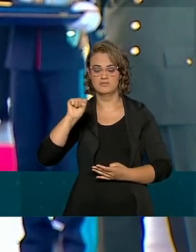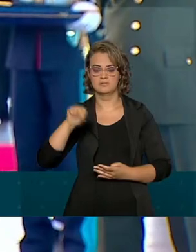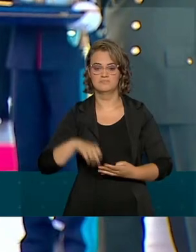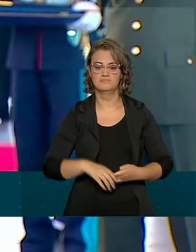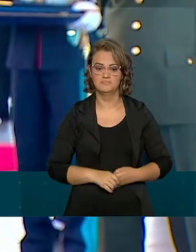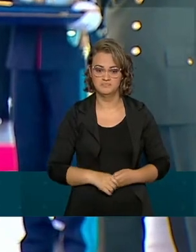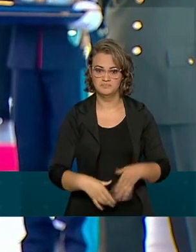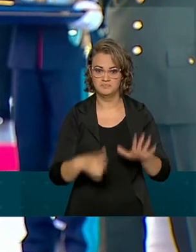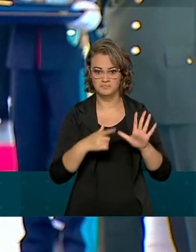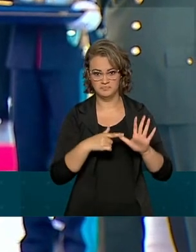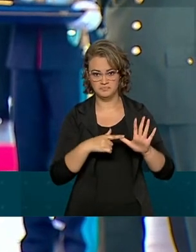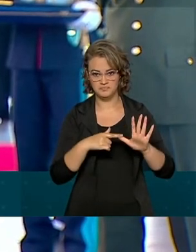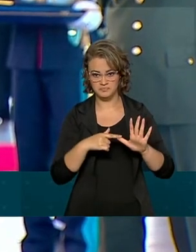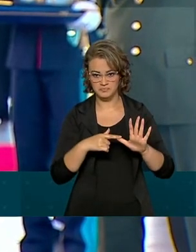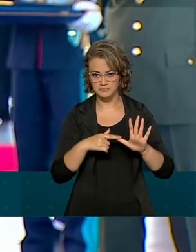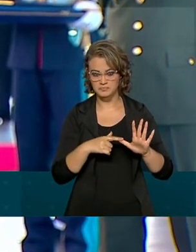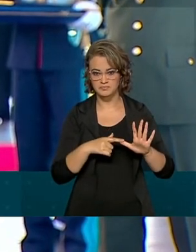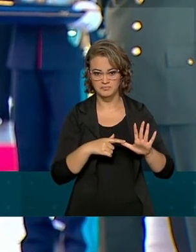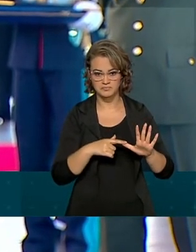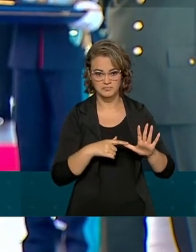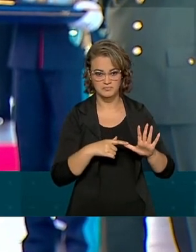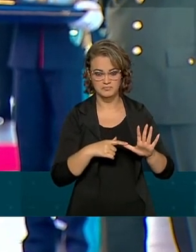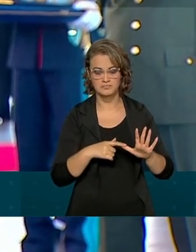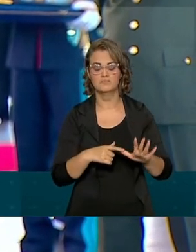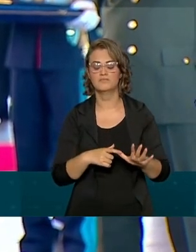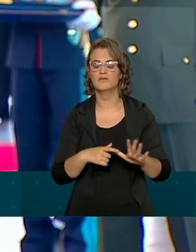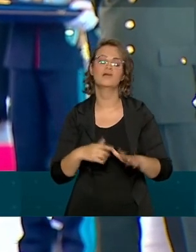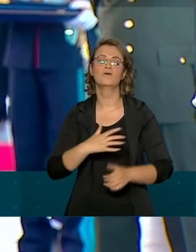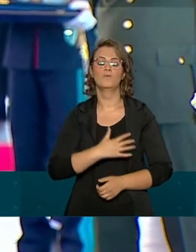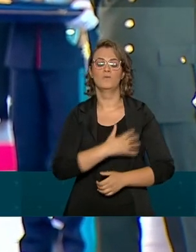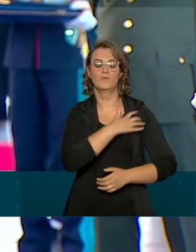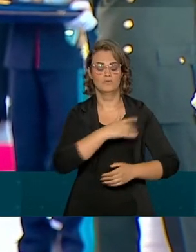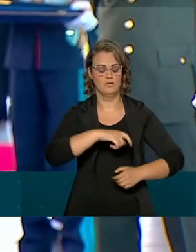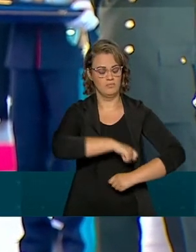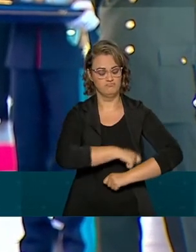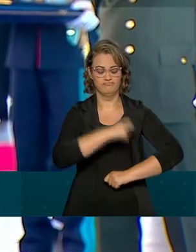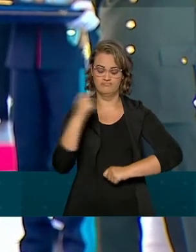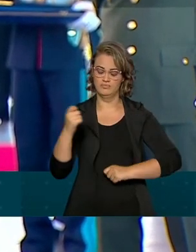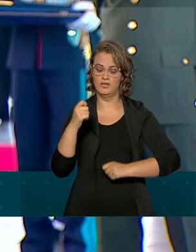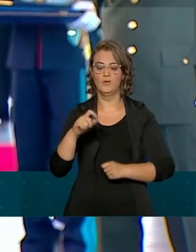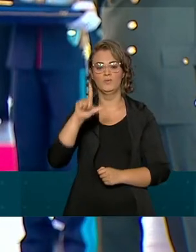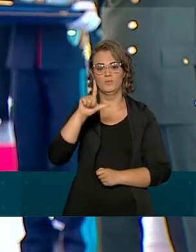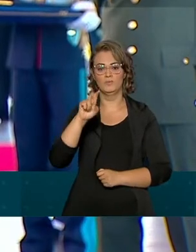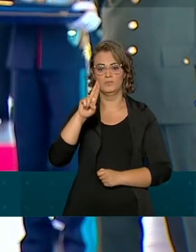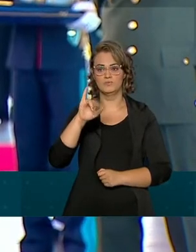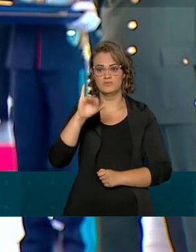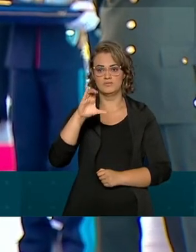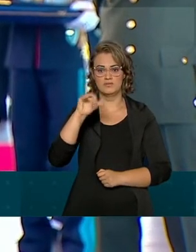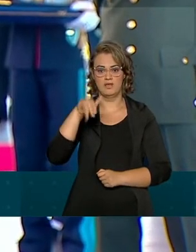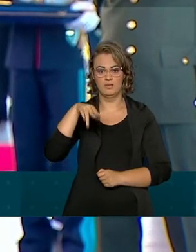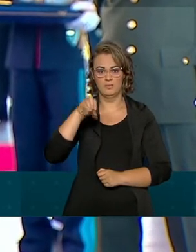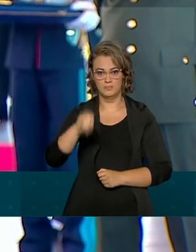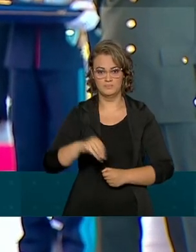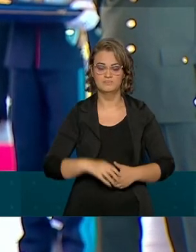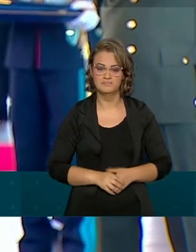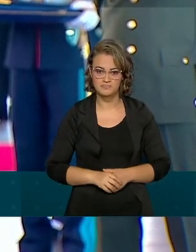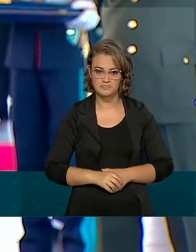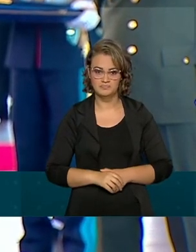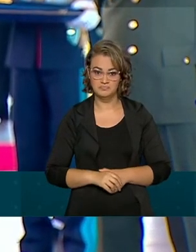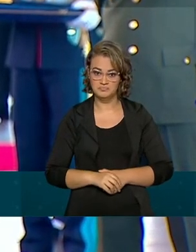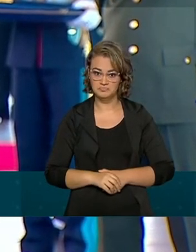Paixão Junior e o Coronel de artilharia Luciano Antônio